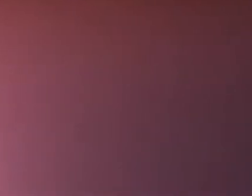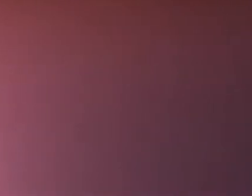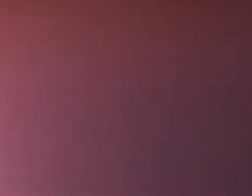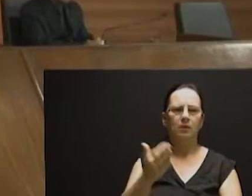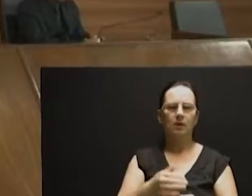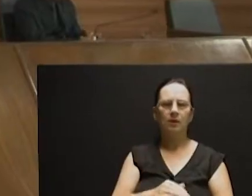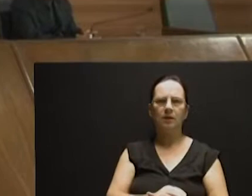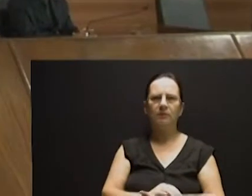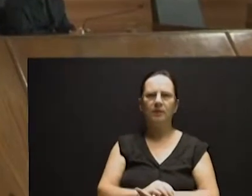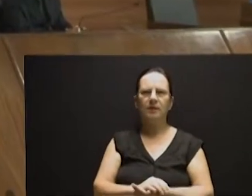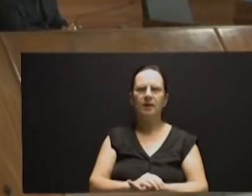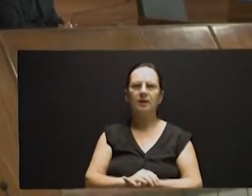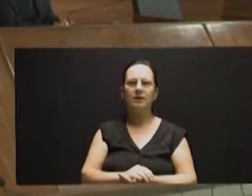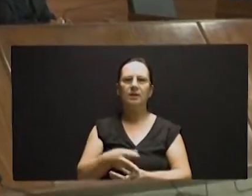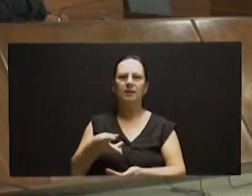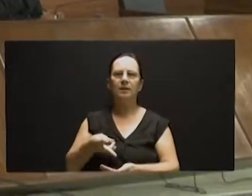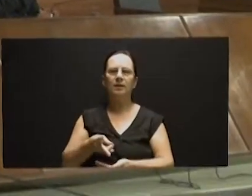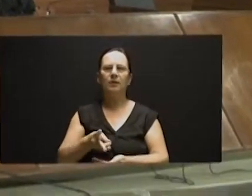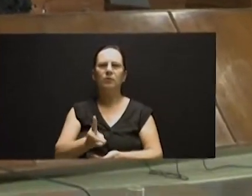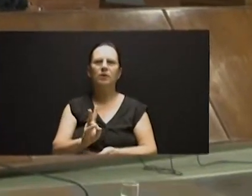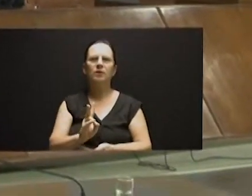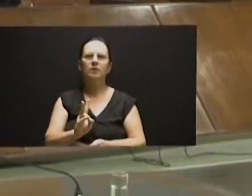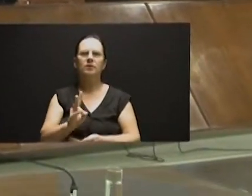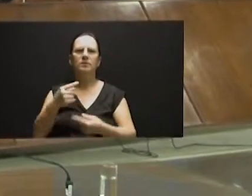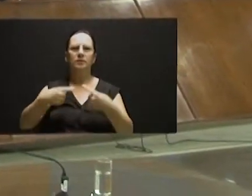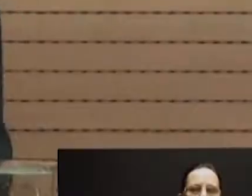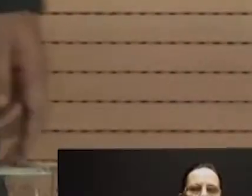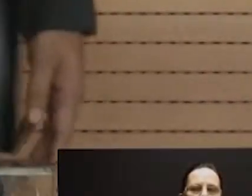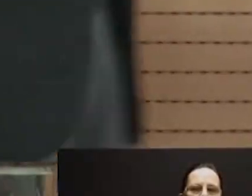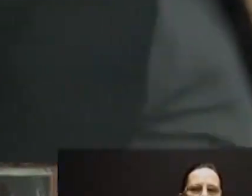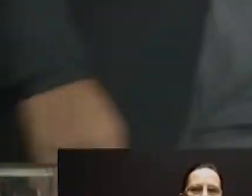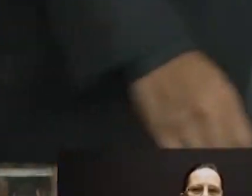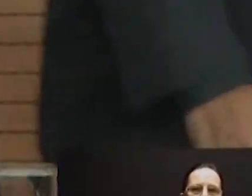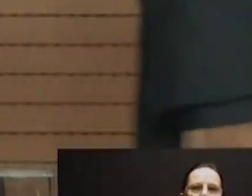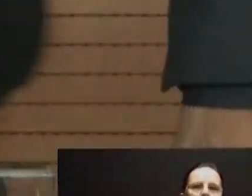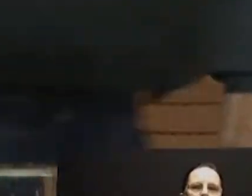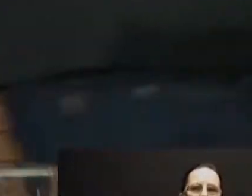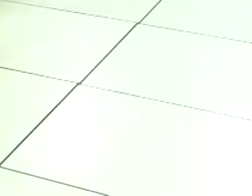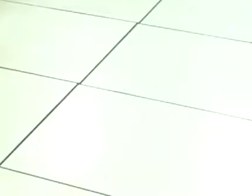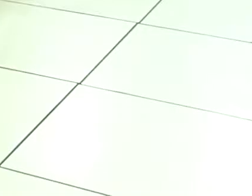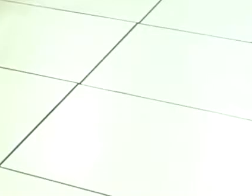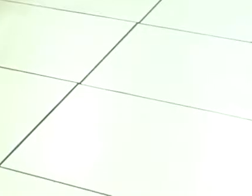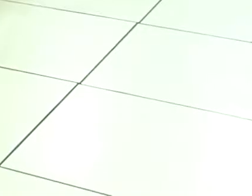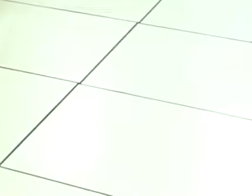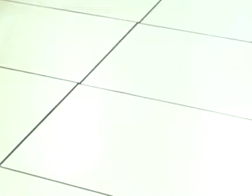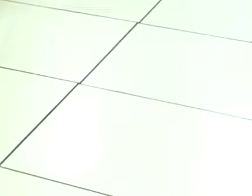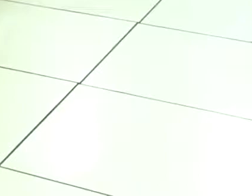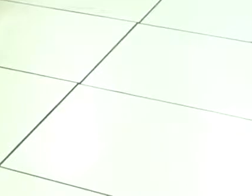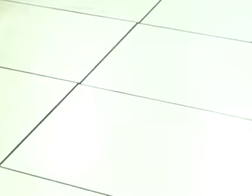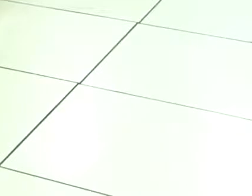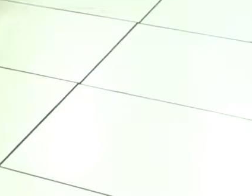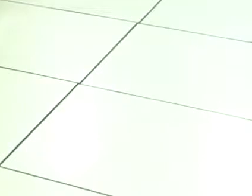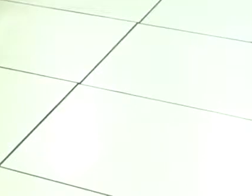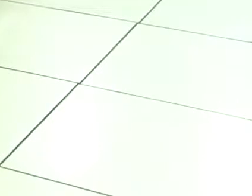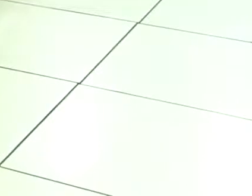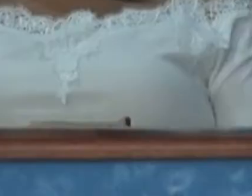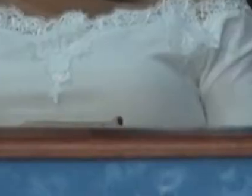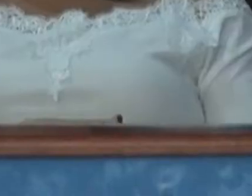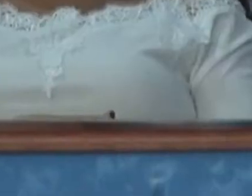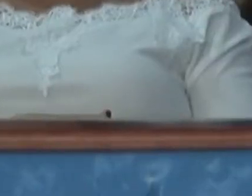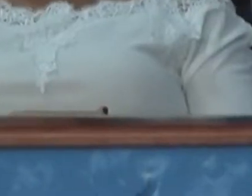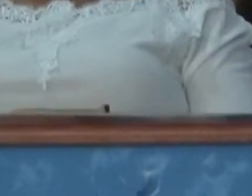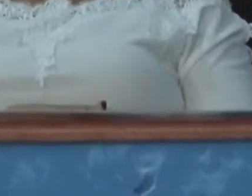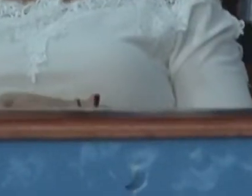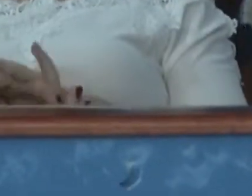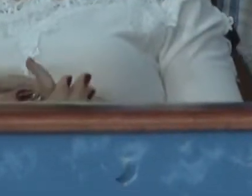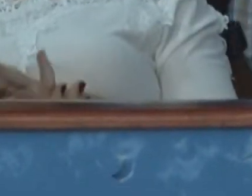de autoria do presidente da câmara municipal de cubatão o vereador rodrigo soares os vereadores aprovaram em segunda discussão o